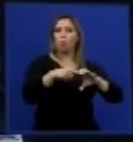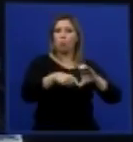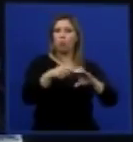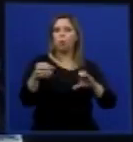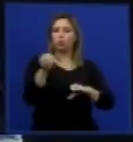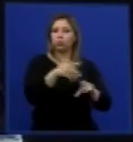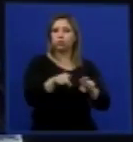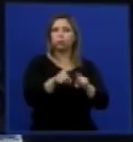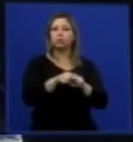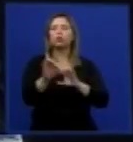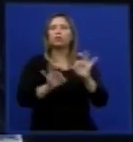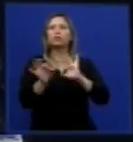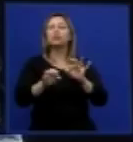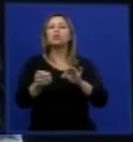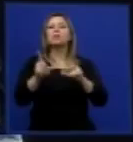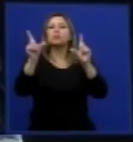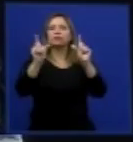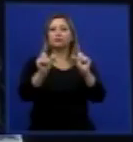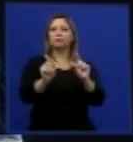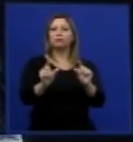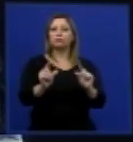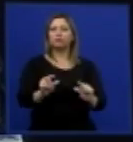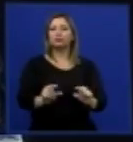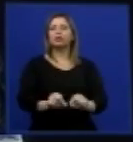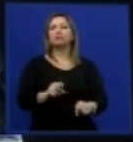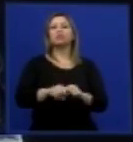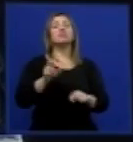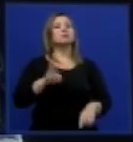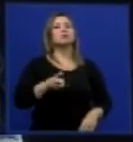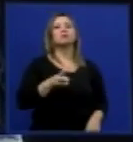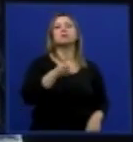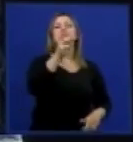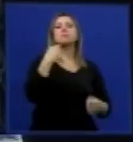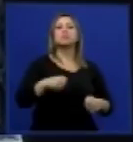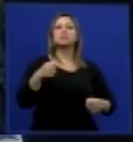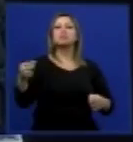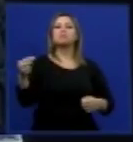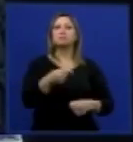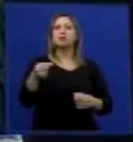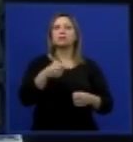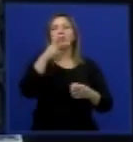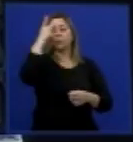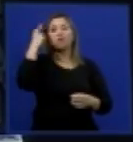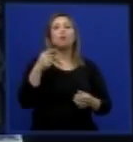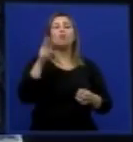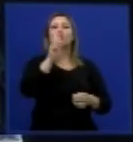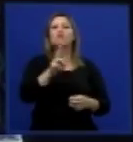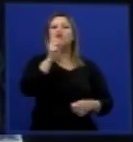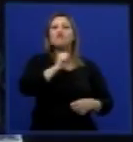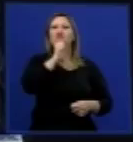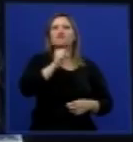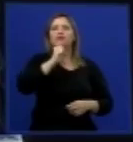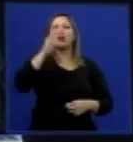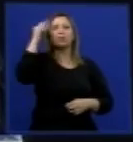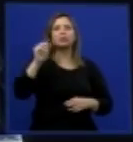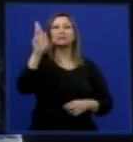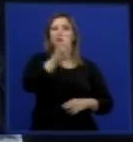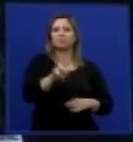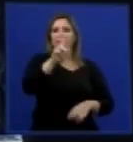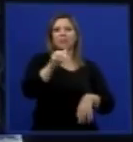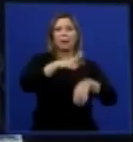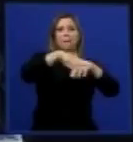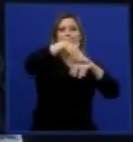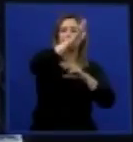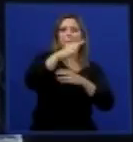de pneus existente no Brasil em quantidade 25 maior em relação à quantidade importada tudo em pleno benefício ao meio